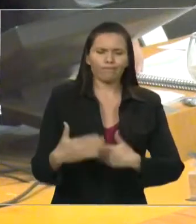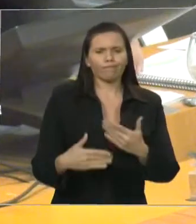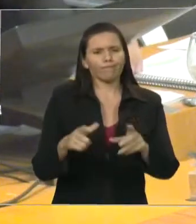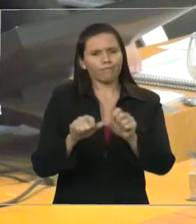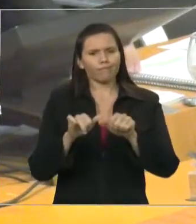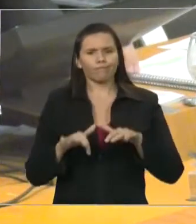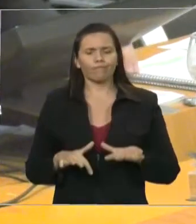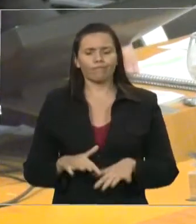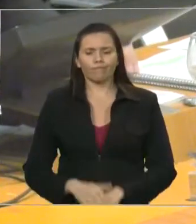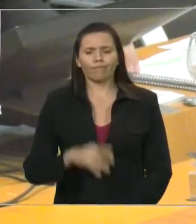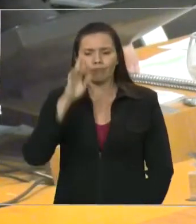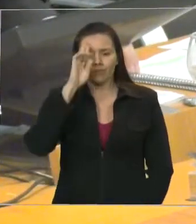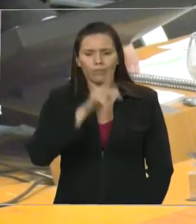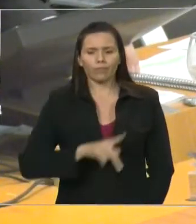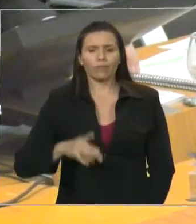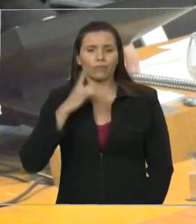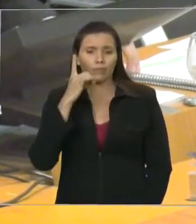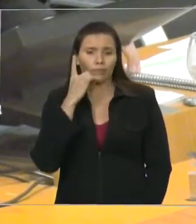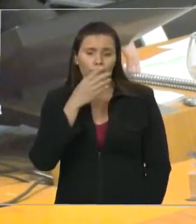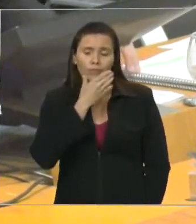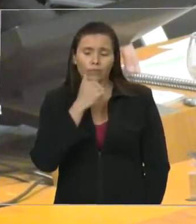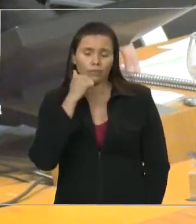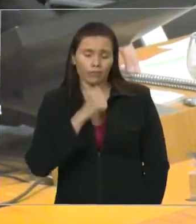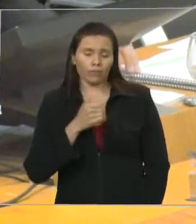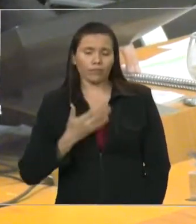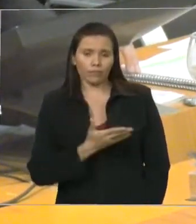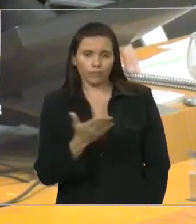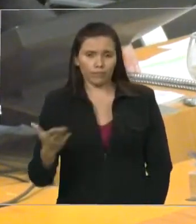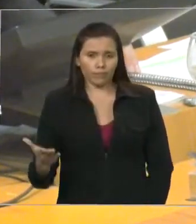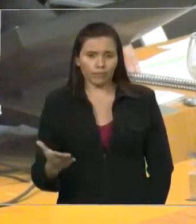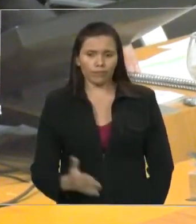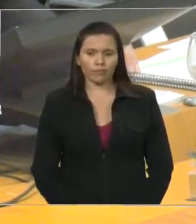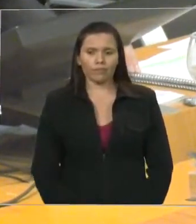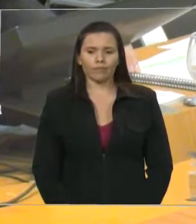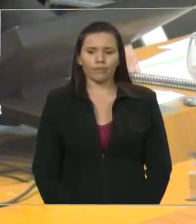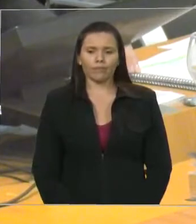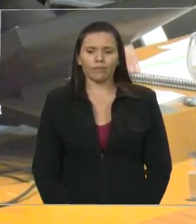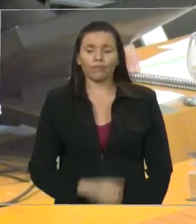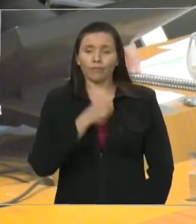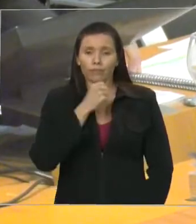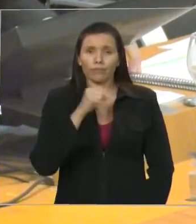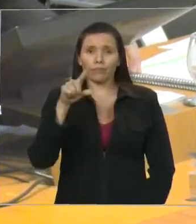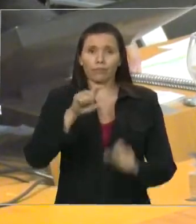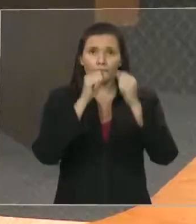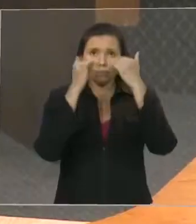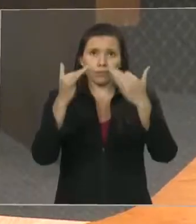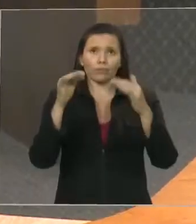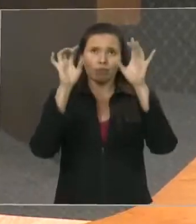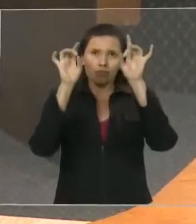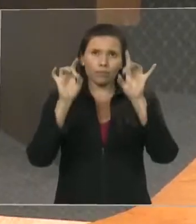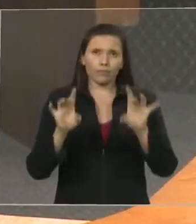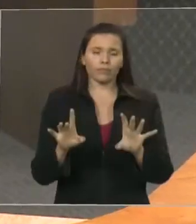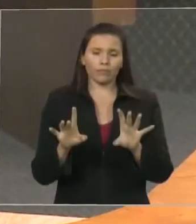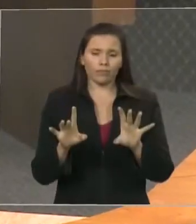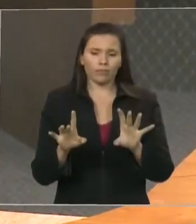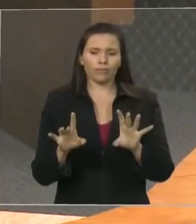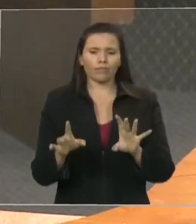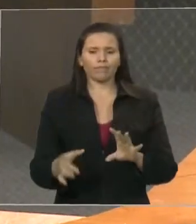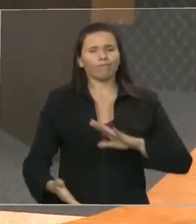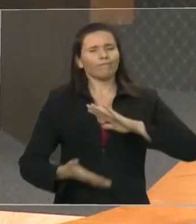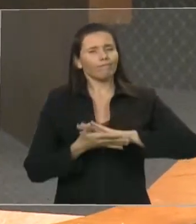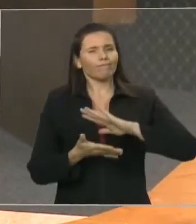Senhor presidente, senhores deputados, senhoras deputadas, imprensa, a galeria que eu saúdo de forma